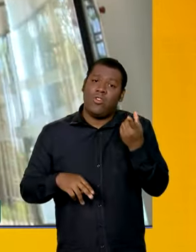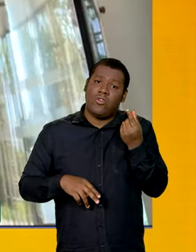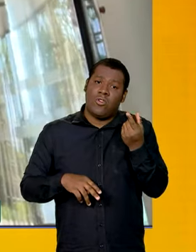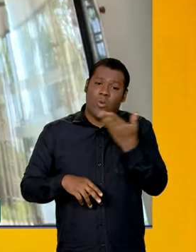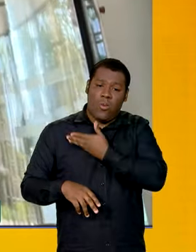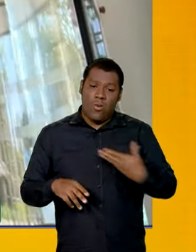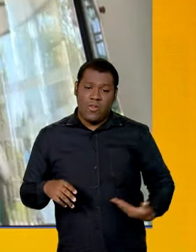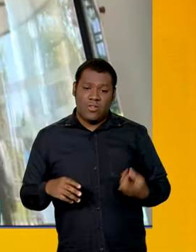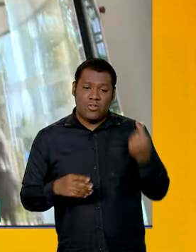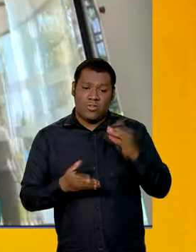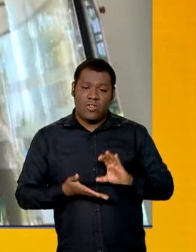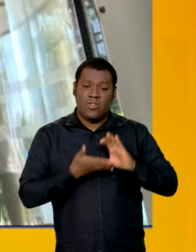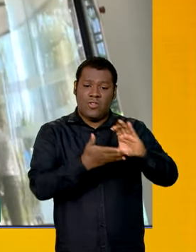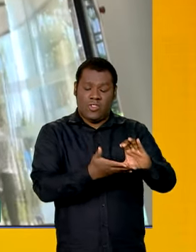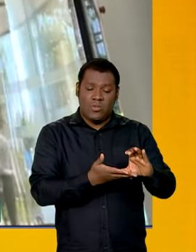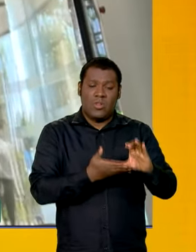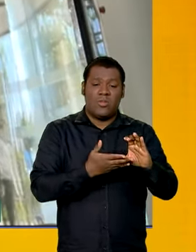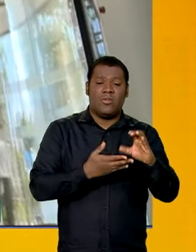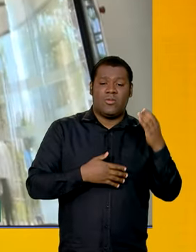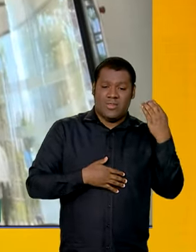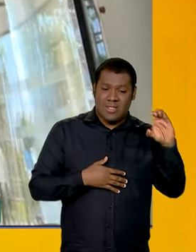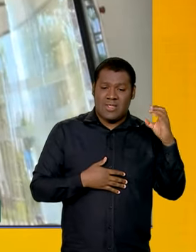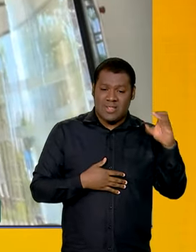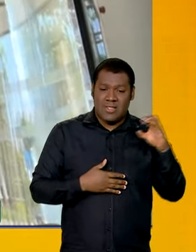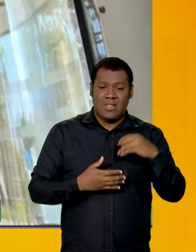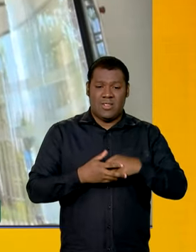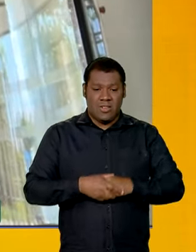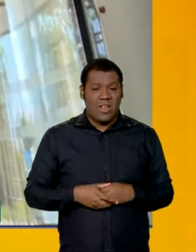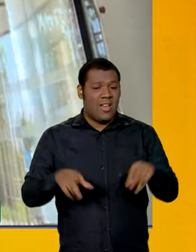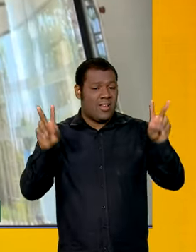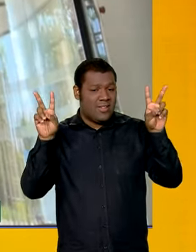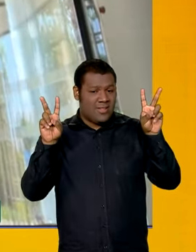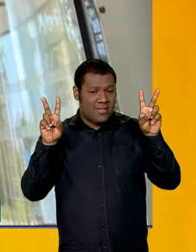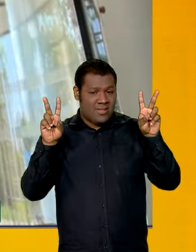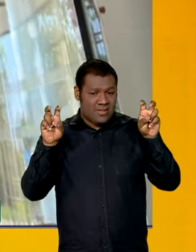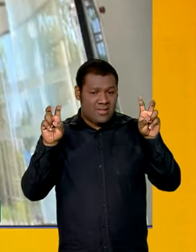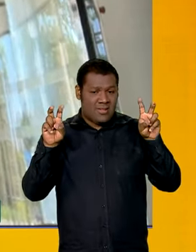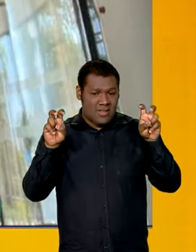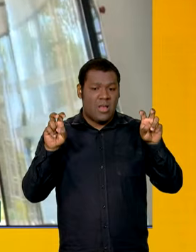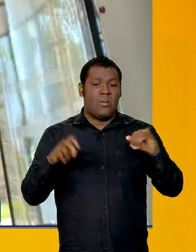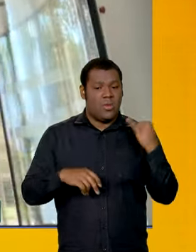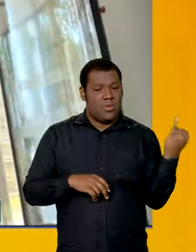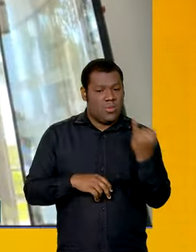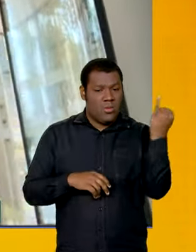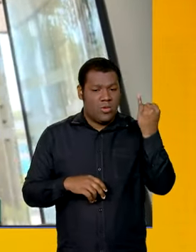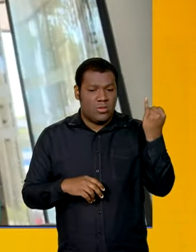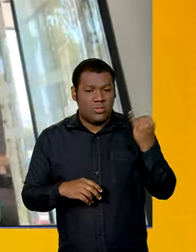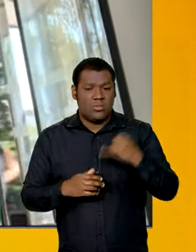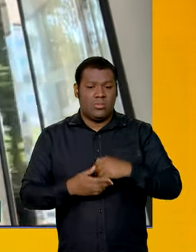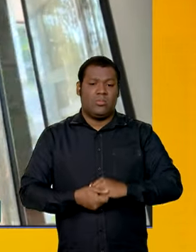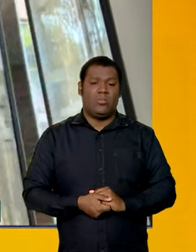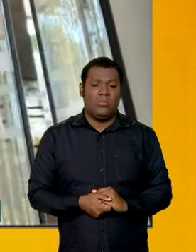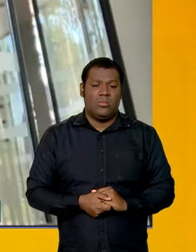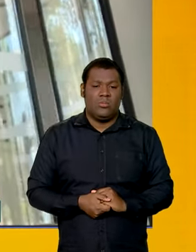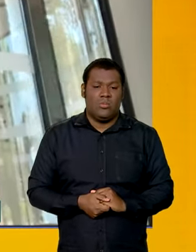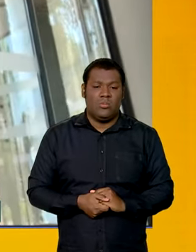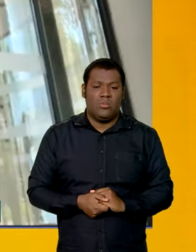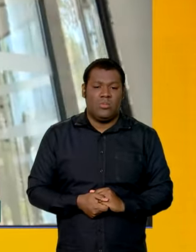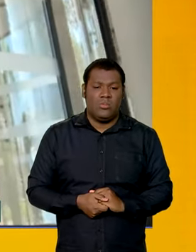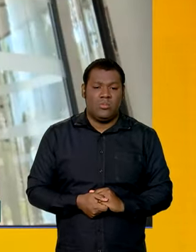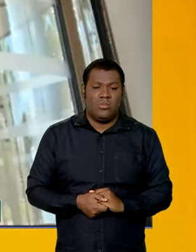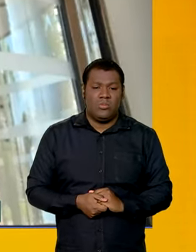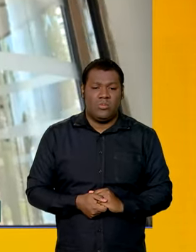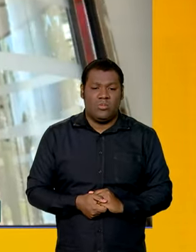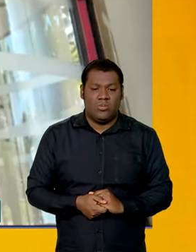sobre o tema, para compreender esse tema que a Unesco chama de infodemia, mas que é um tema que se tornou um grande